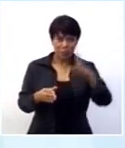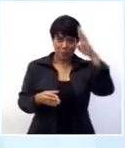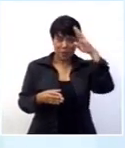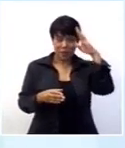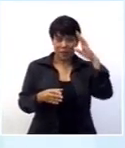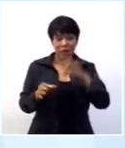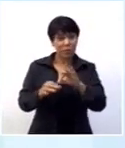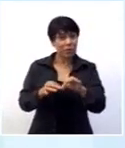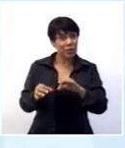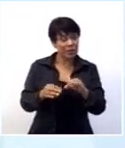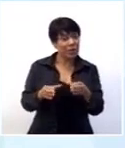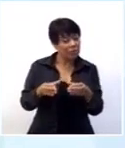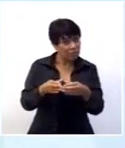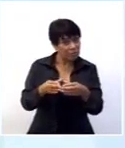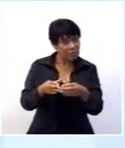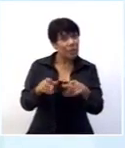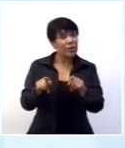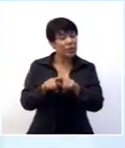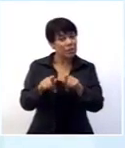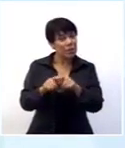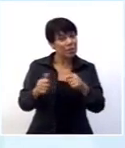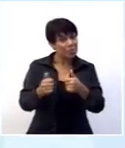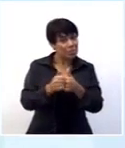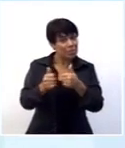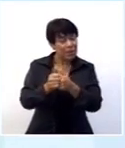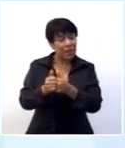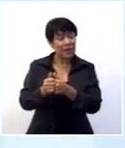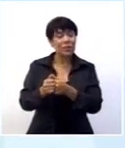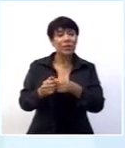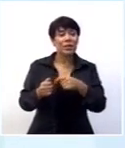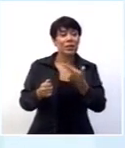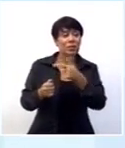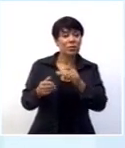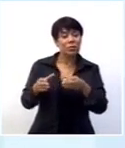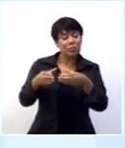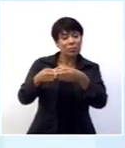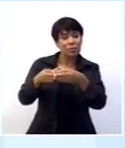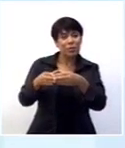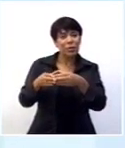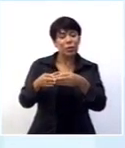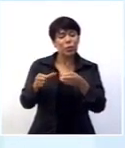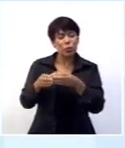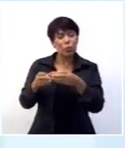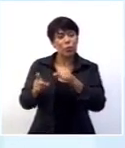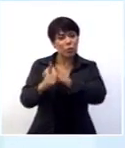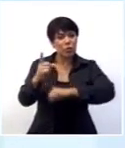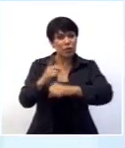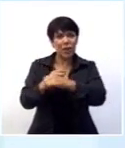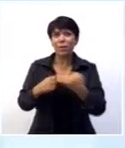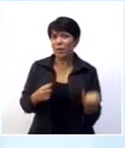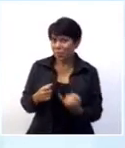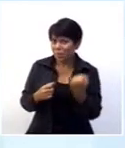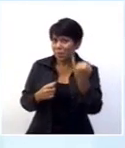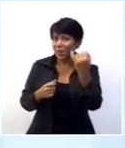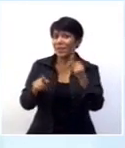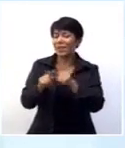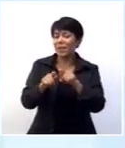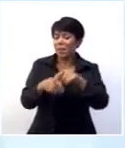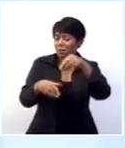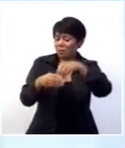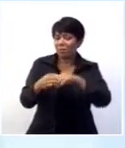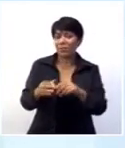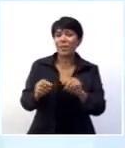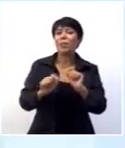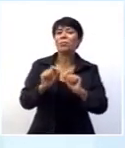organizados ali pelas descendentes daqueles nomarcas, né? Pelos grupos sociais mais importantes. De uma forma geral, quem está